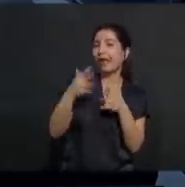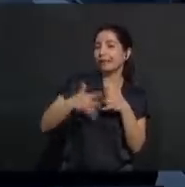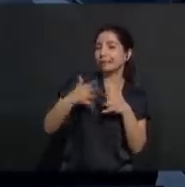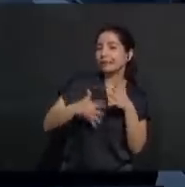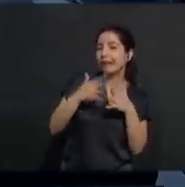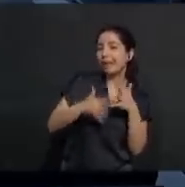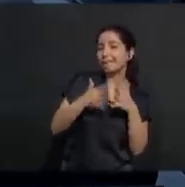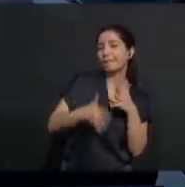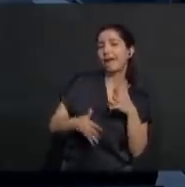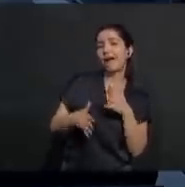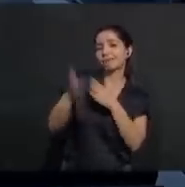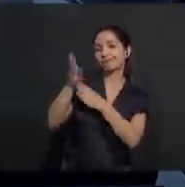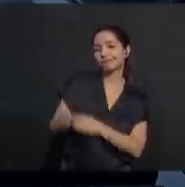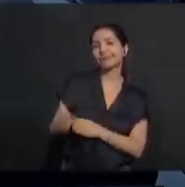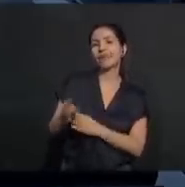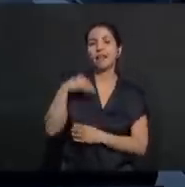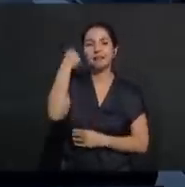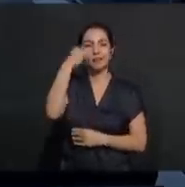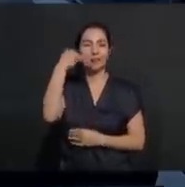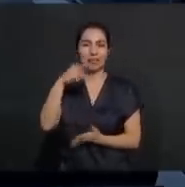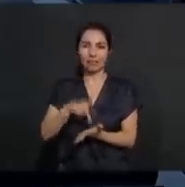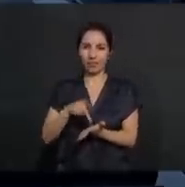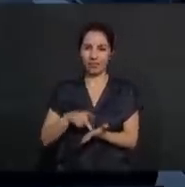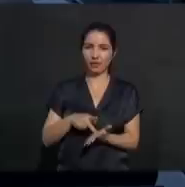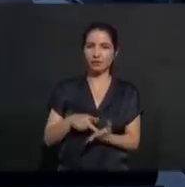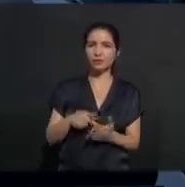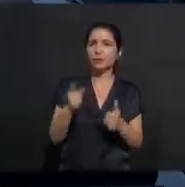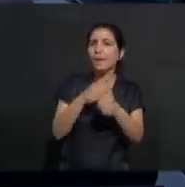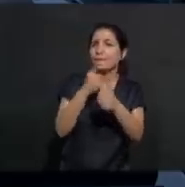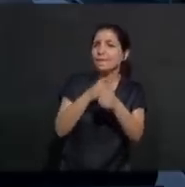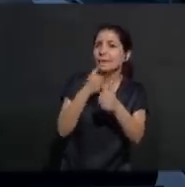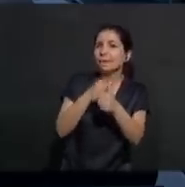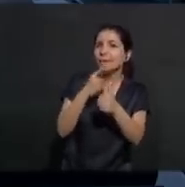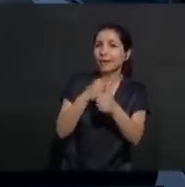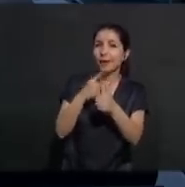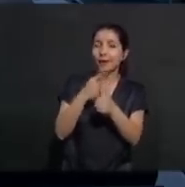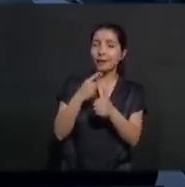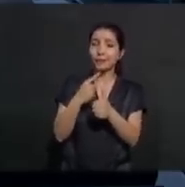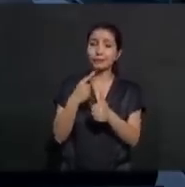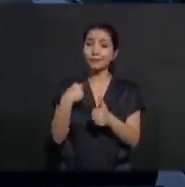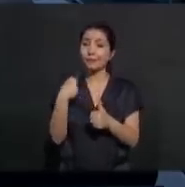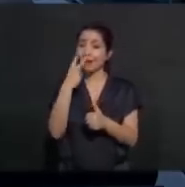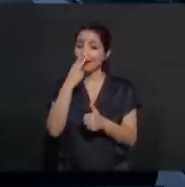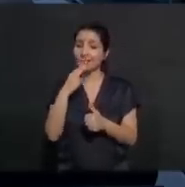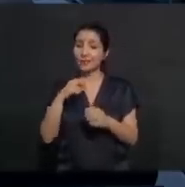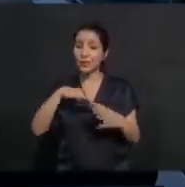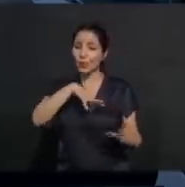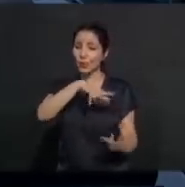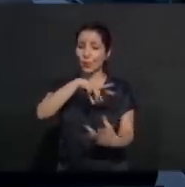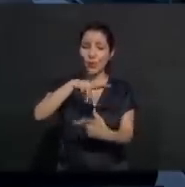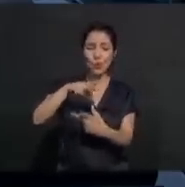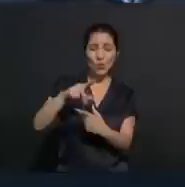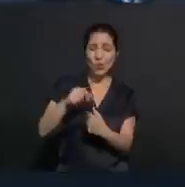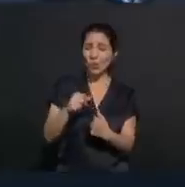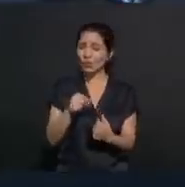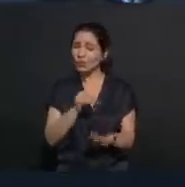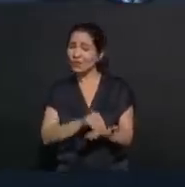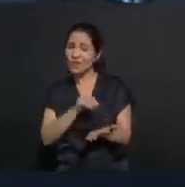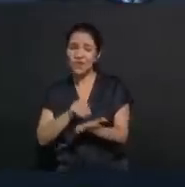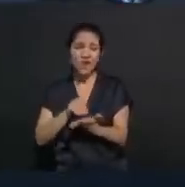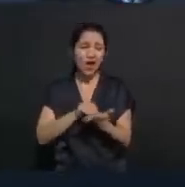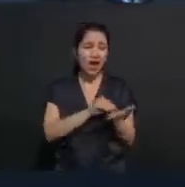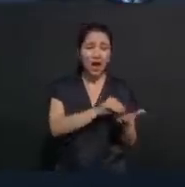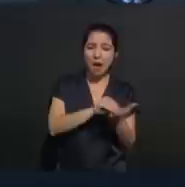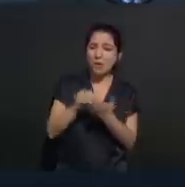não viver essa fidelidade. Primeiro, a imitação da falta de fidelidade do mundo. É tanta infidelidade ao nosso redor que a